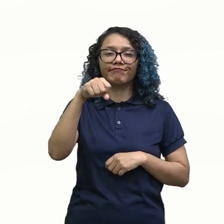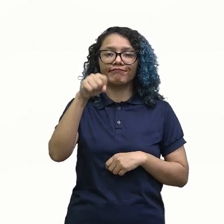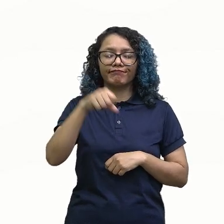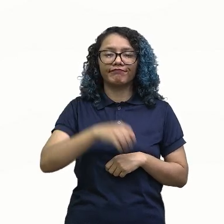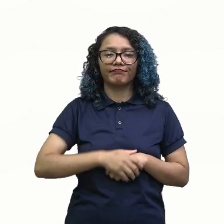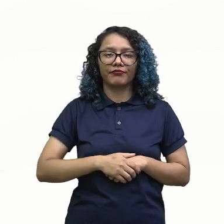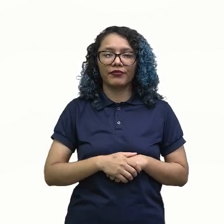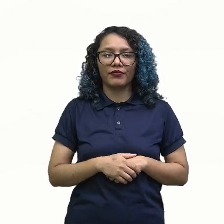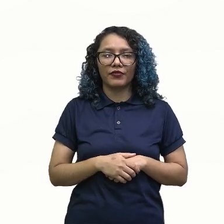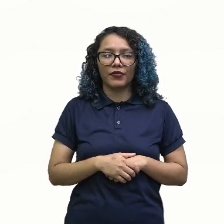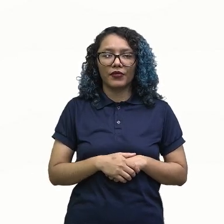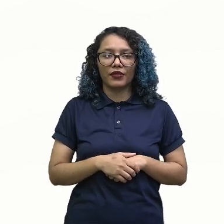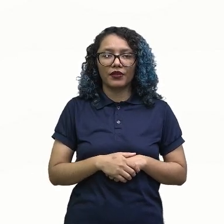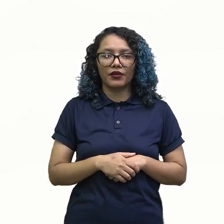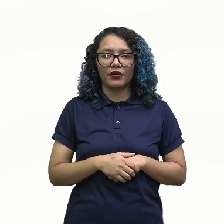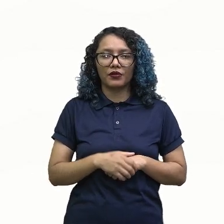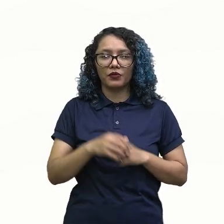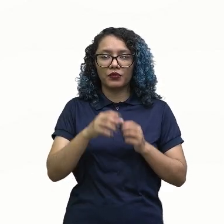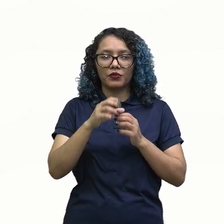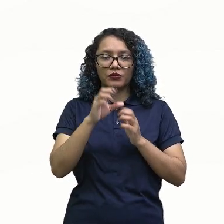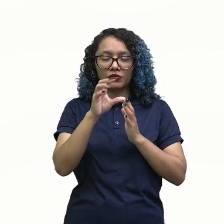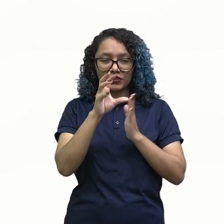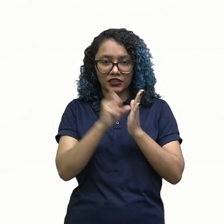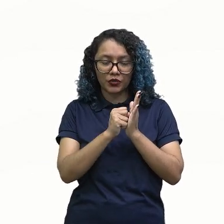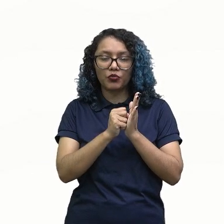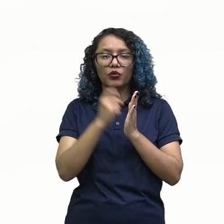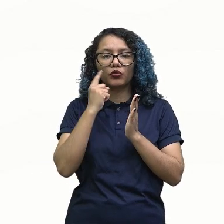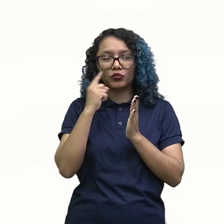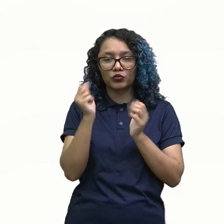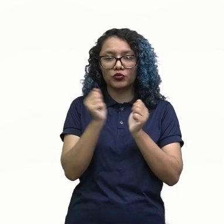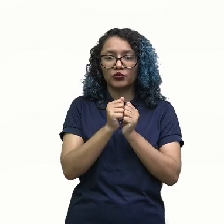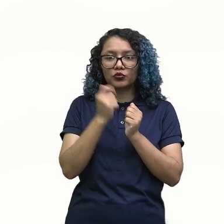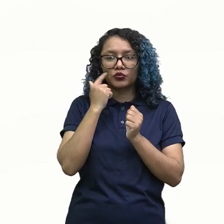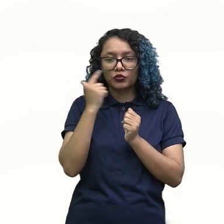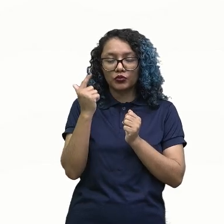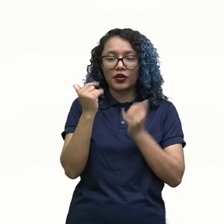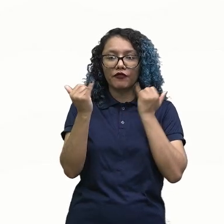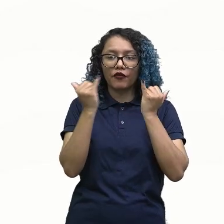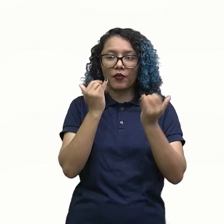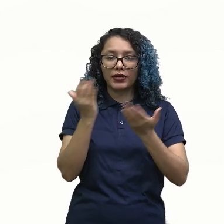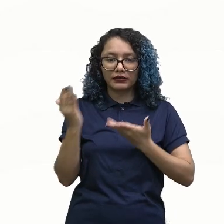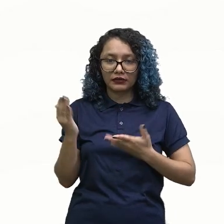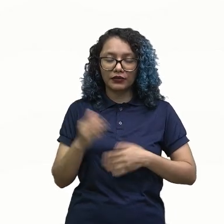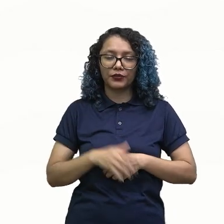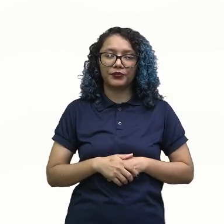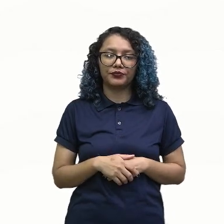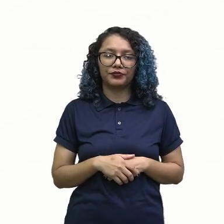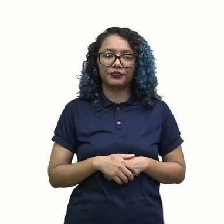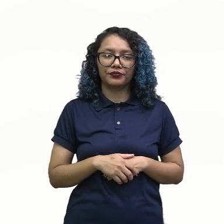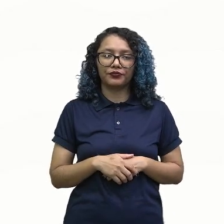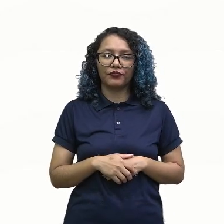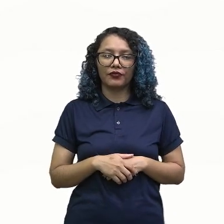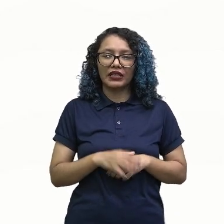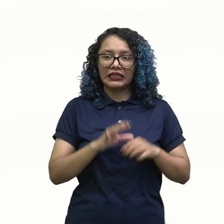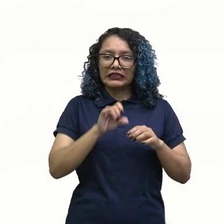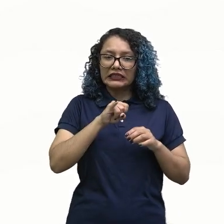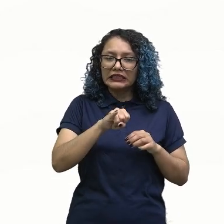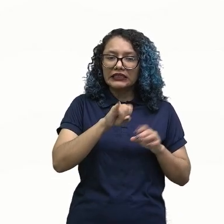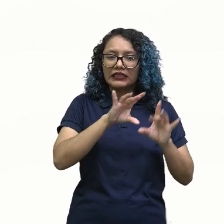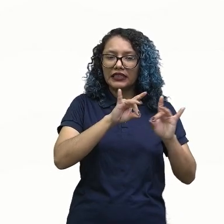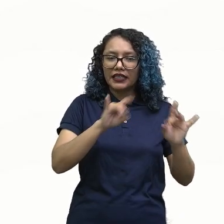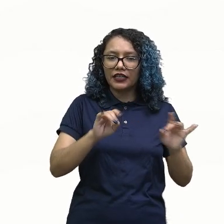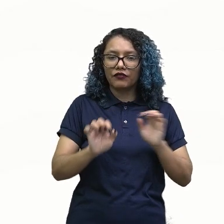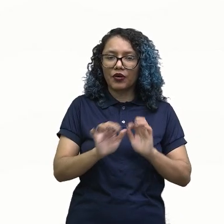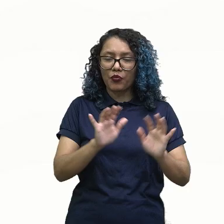O pictograma dele aqui vai trazer esses sinais. E aí nós temos aqui novamente, líquido e vapores altamente